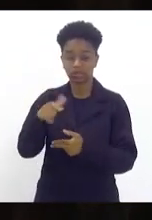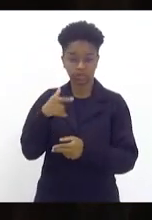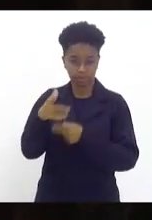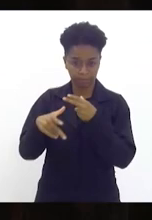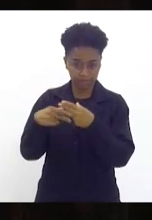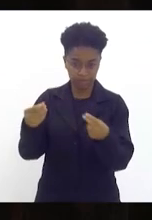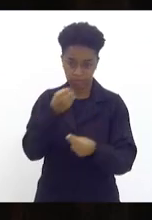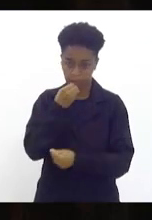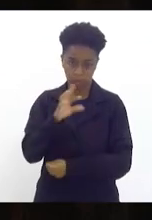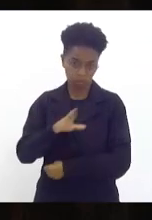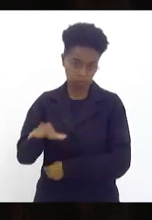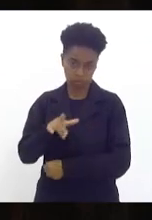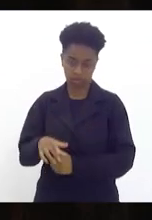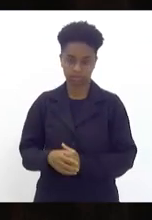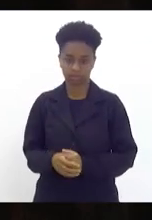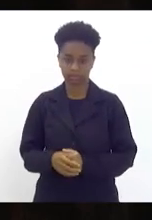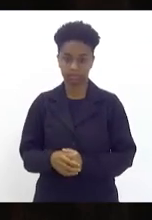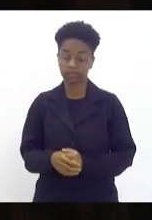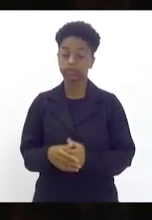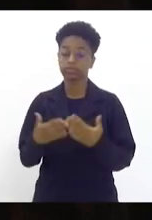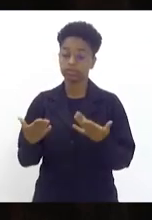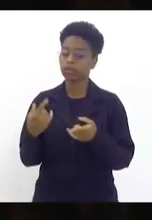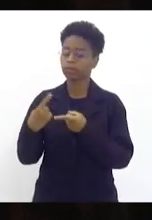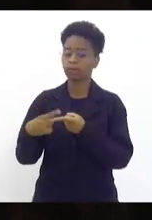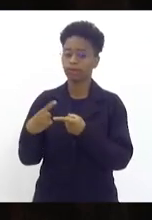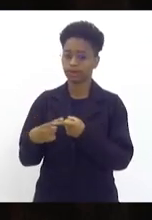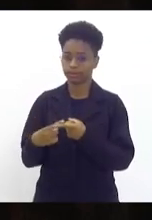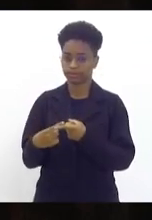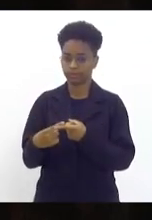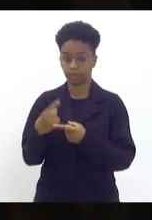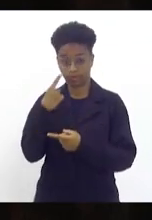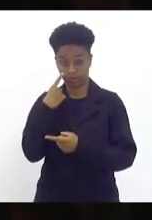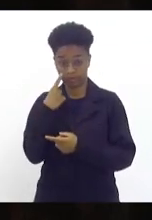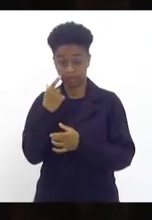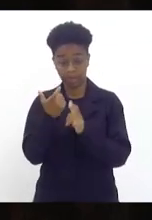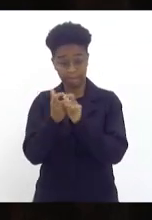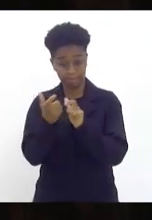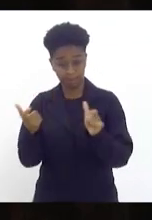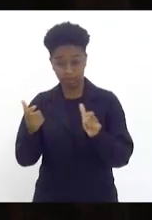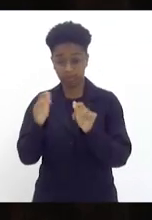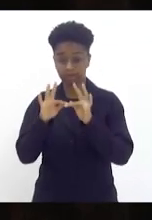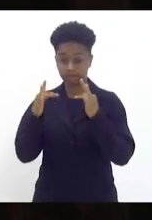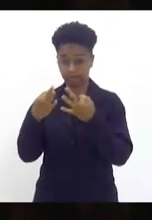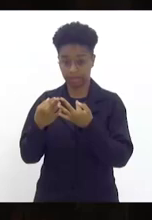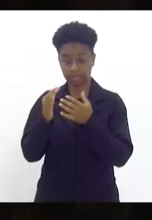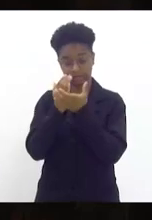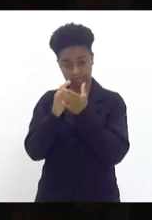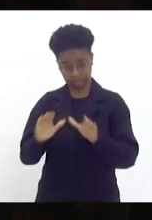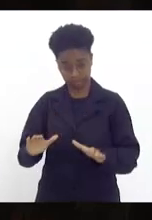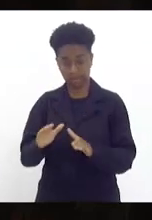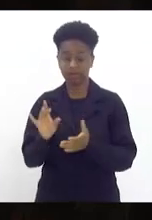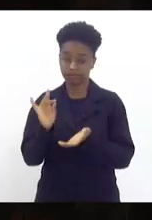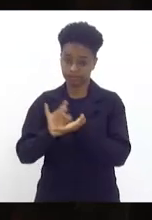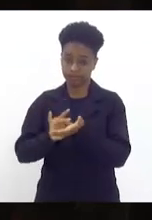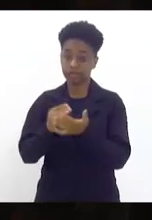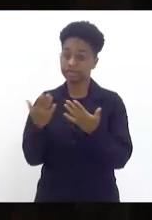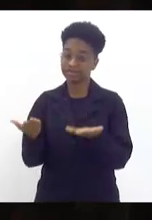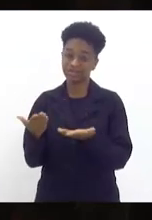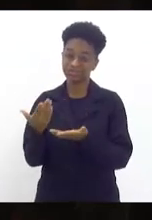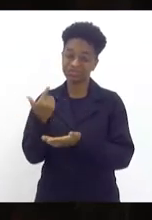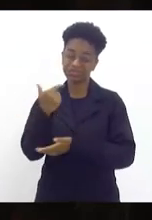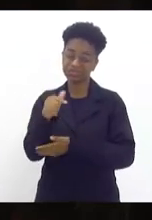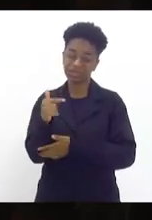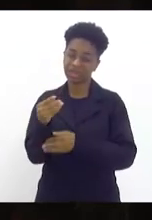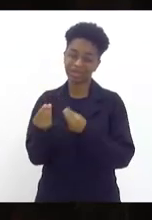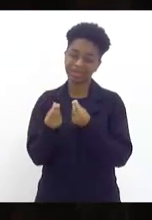bom. Né? Daí, assim, mas por quê? Ah, porque aqui, olha, a maioria dos pais são separados, eles realmente